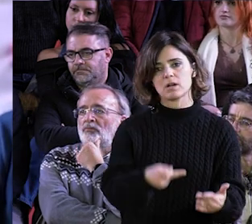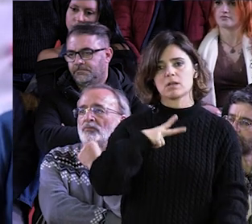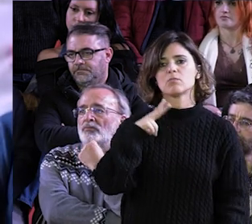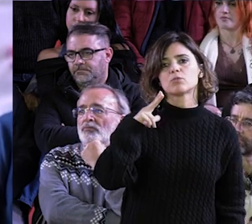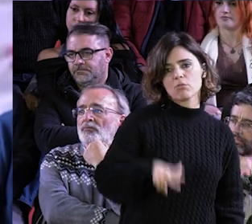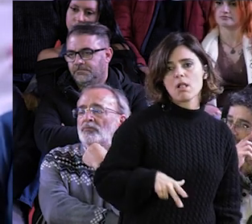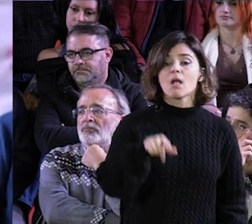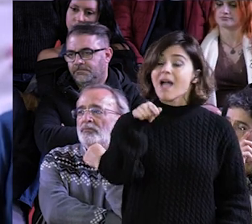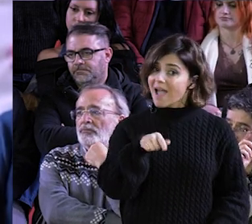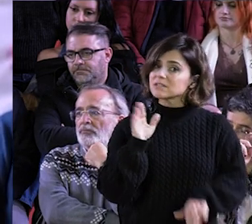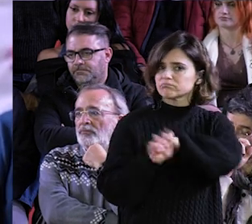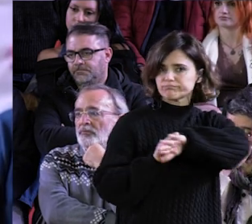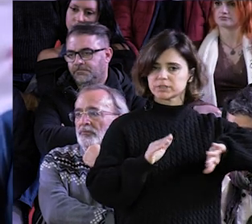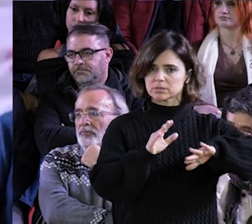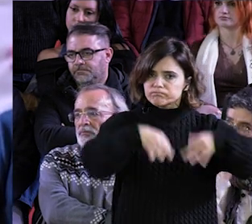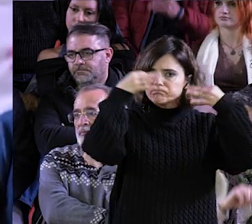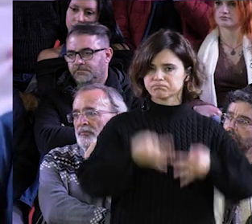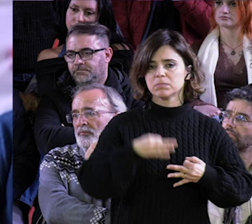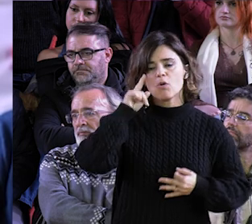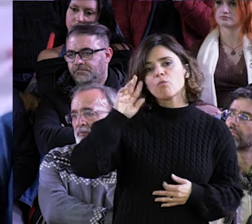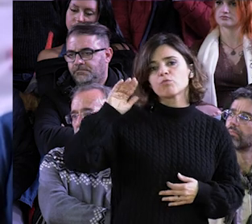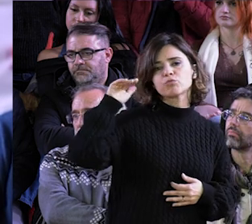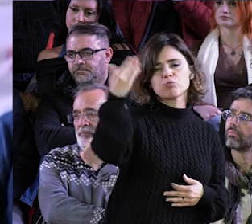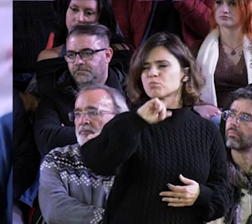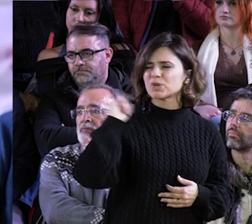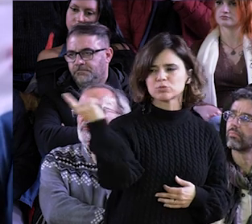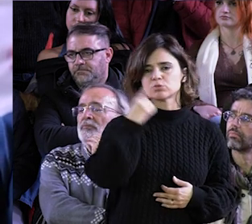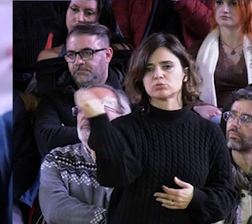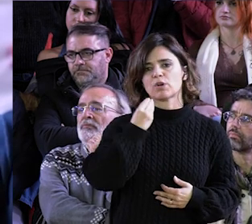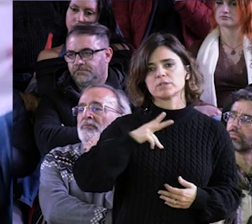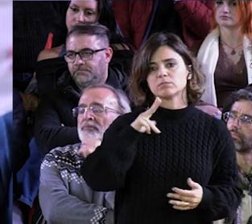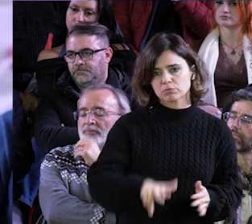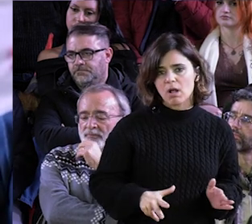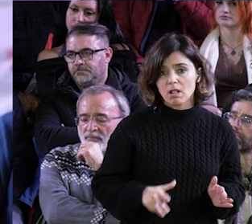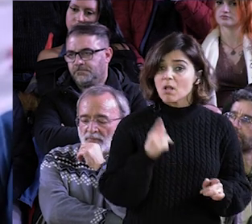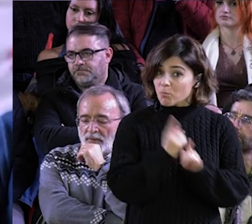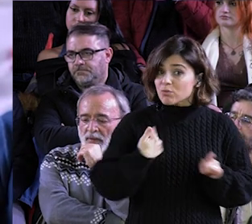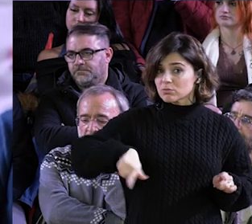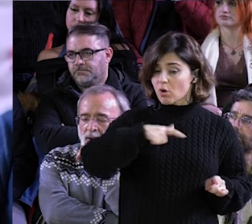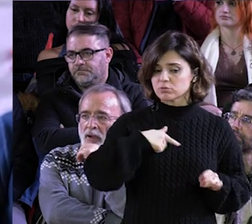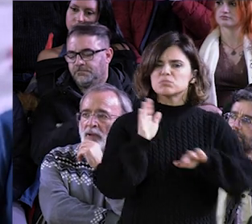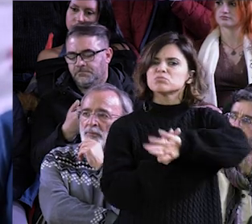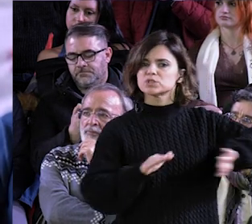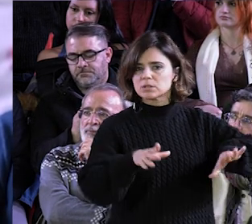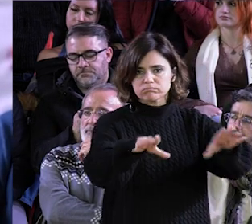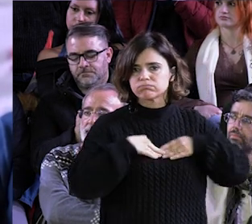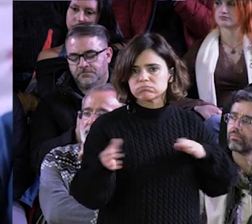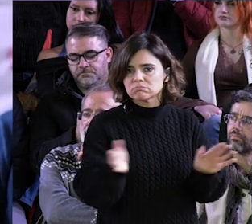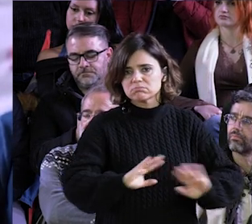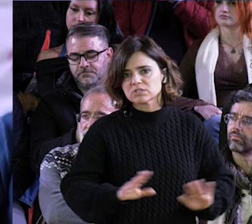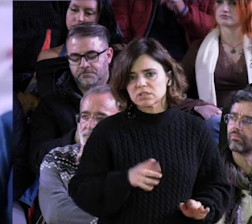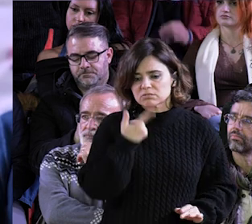esta é a esquerda que garante um futuro para todos os jovens em Portugal. Porque somos a esquerda que não aceita mais